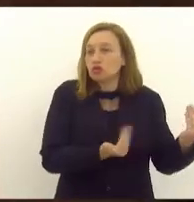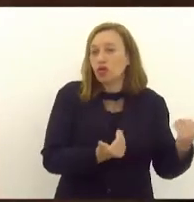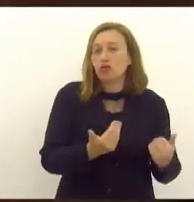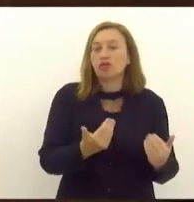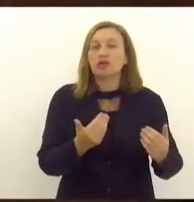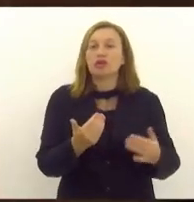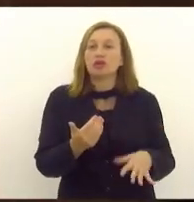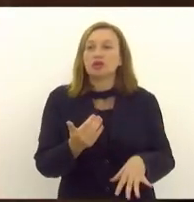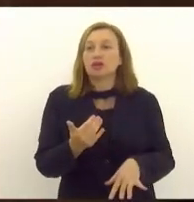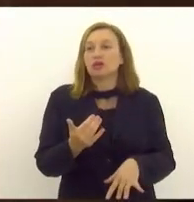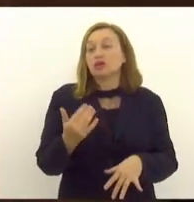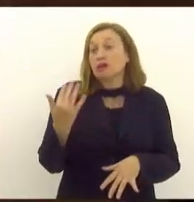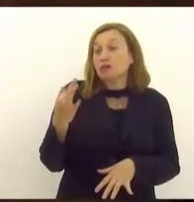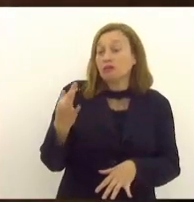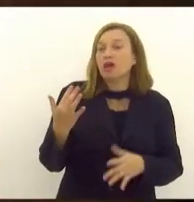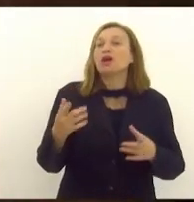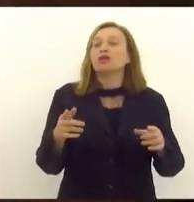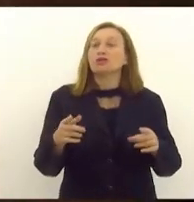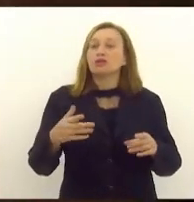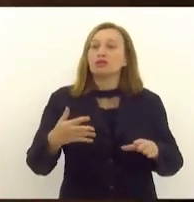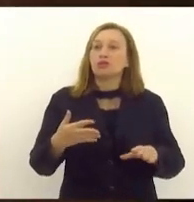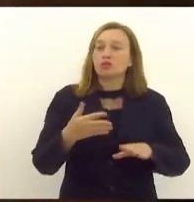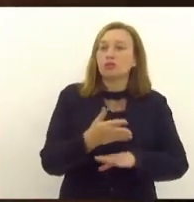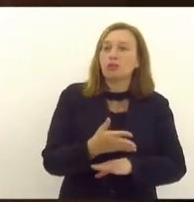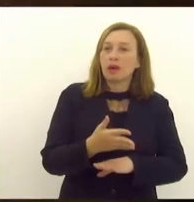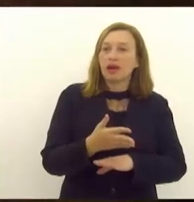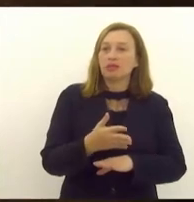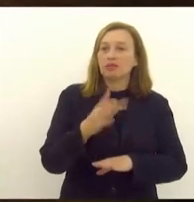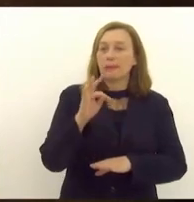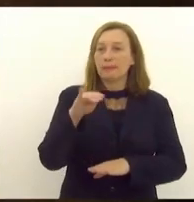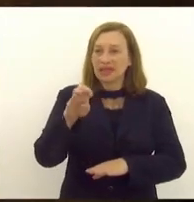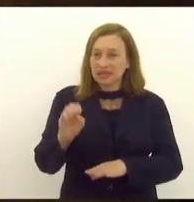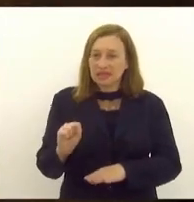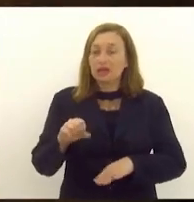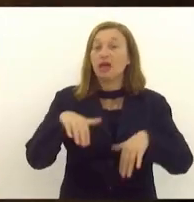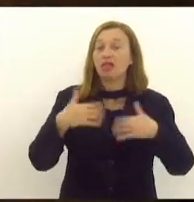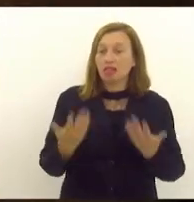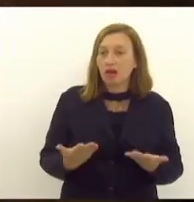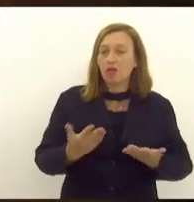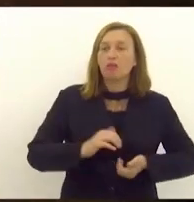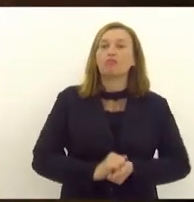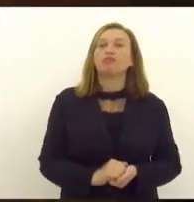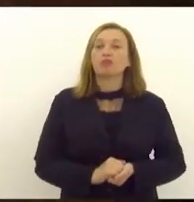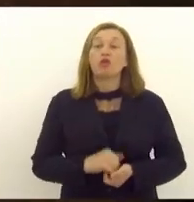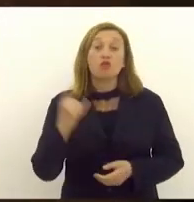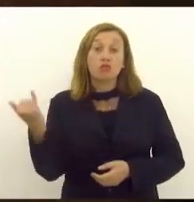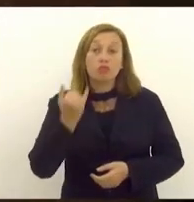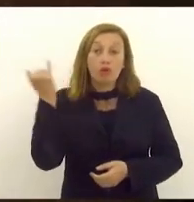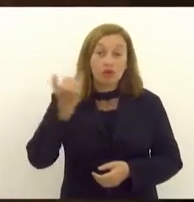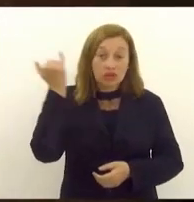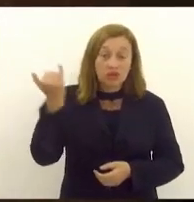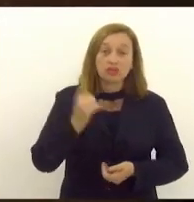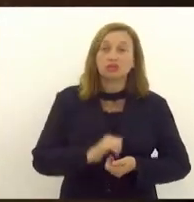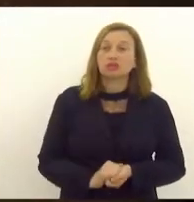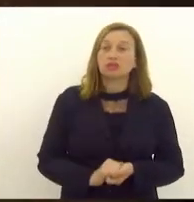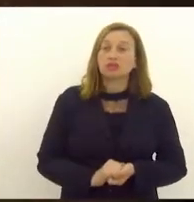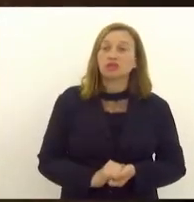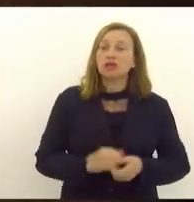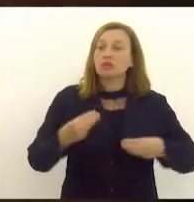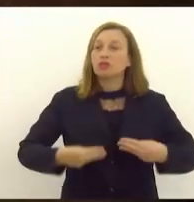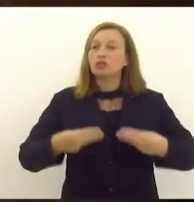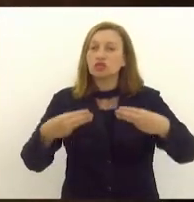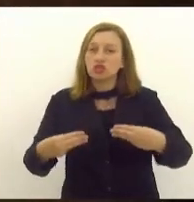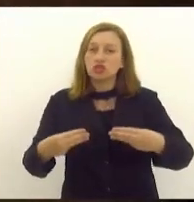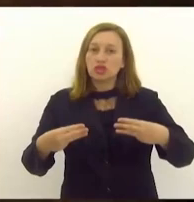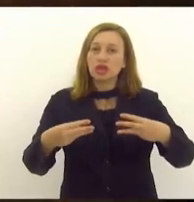jovens que foram abordados numa blitz Então esse atendimento foi muito importante para que os Ministérios